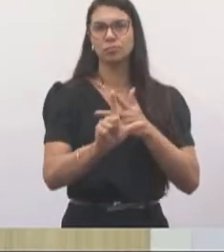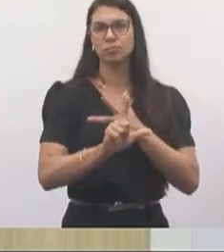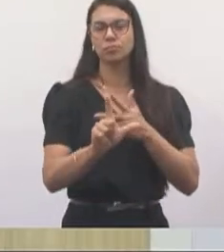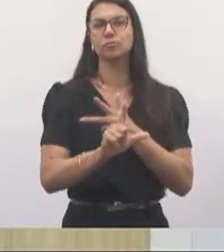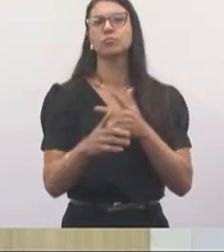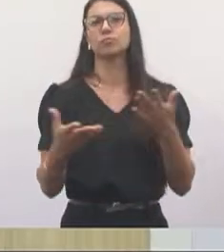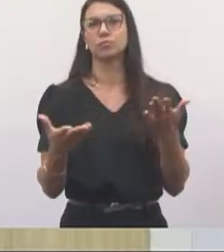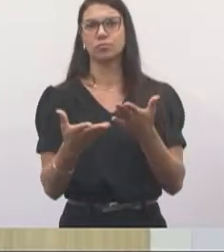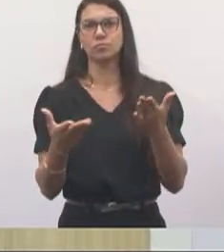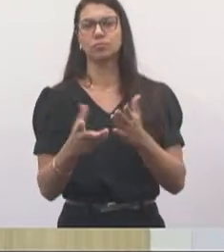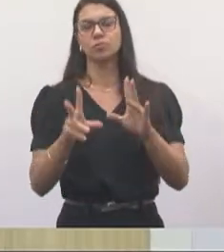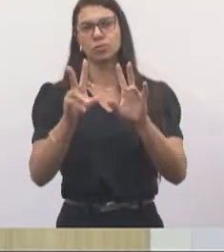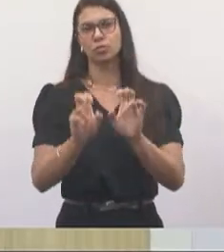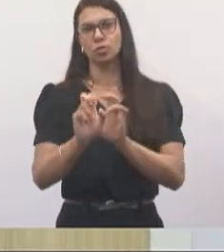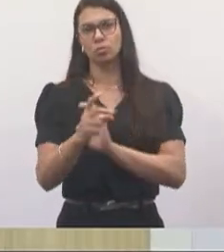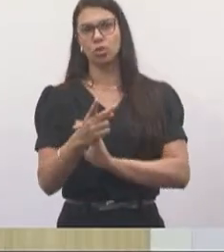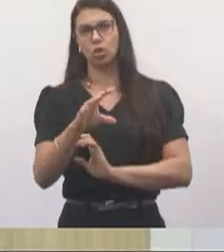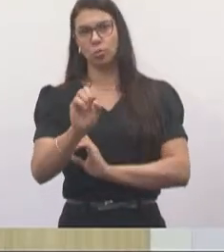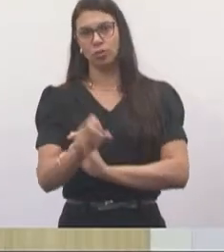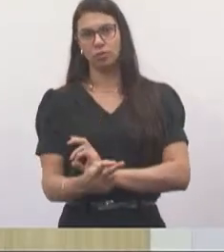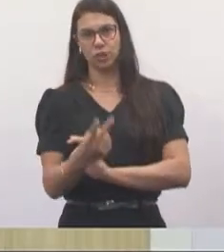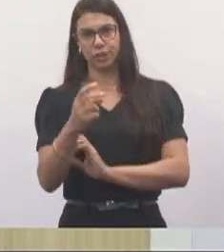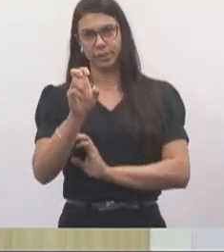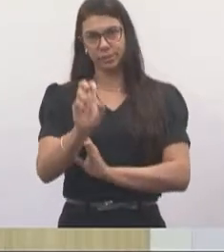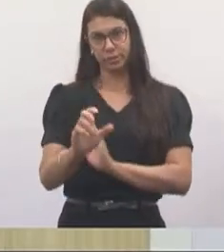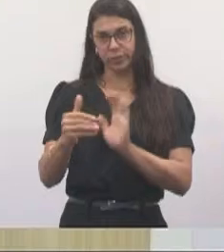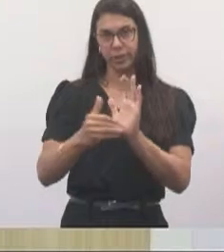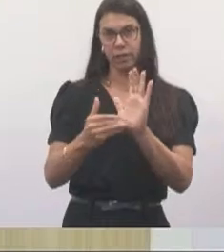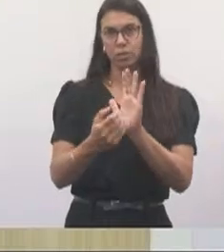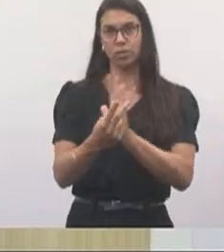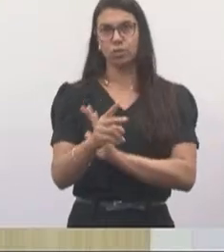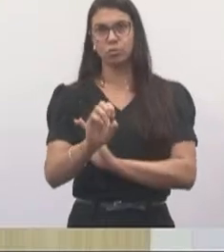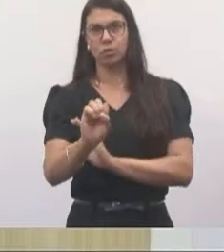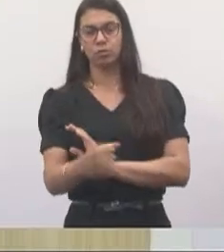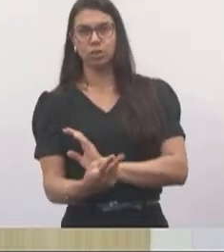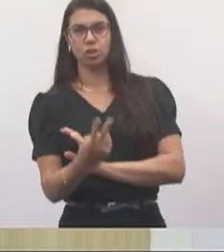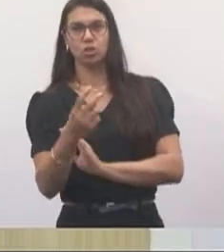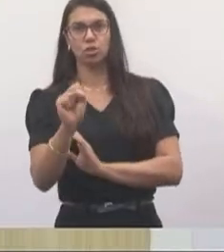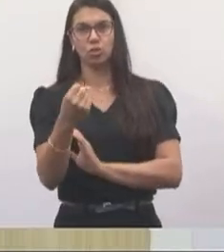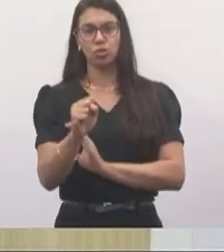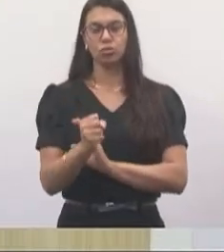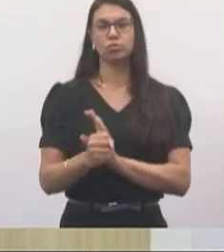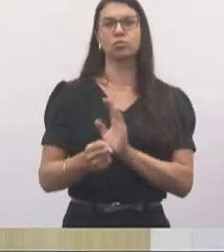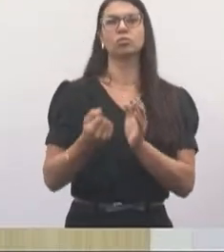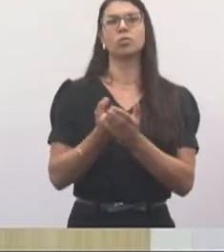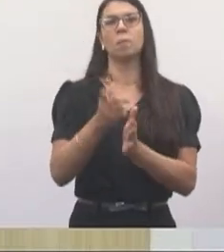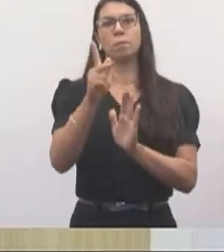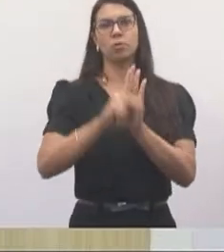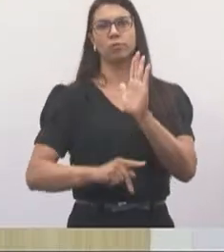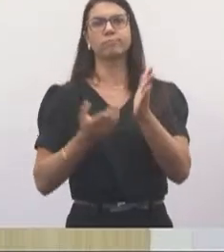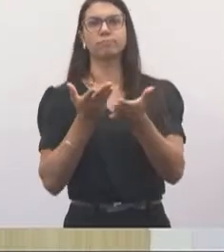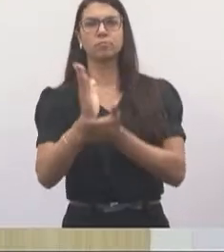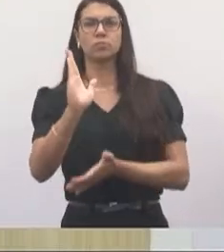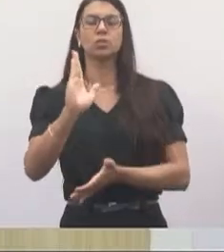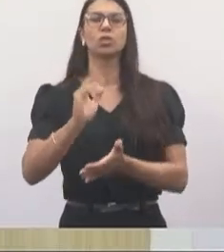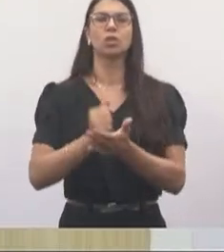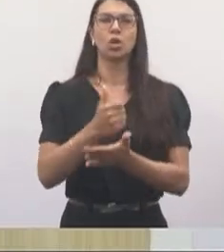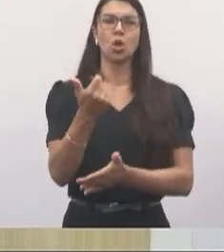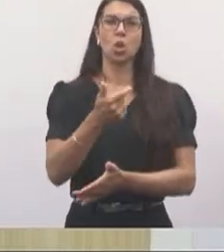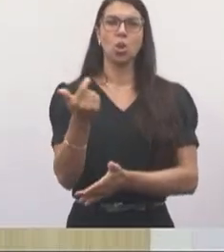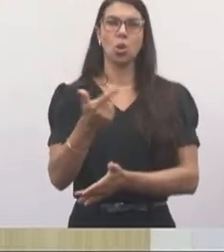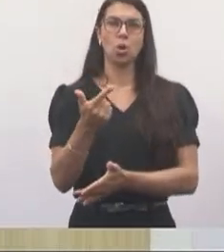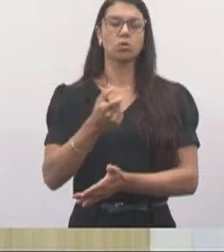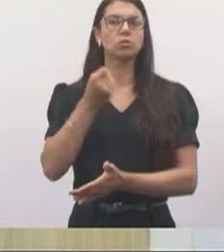legislatura 2025 a 2028 o projeto foi aprovado por unanimidade foram 12 votos favoráveis